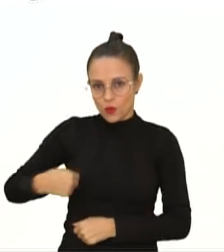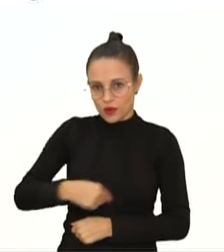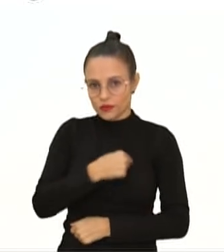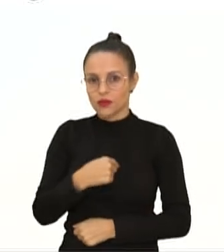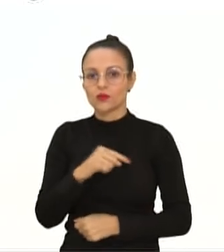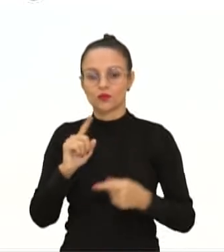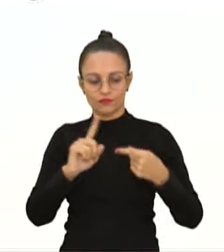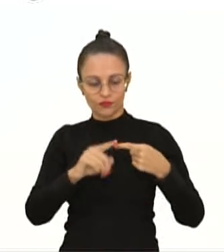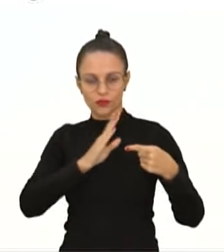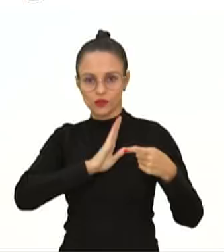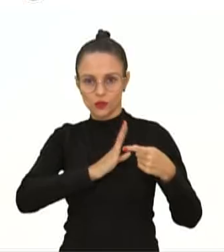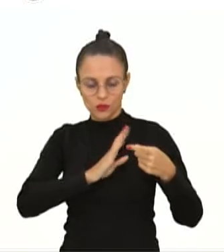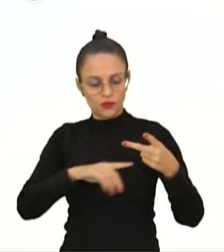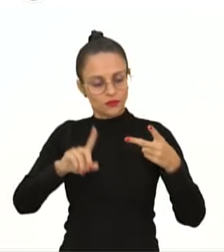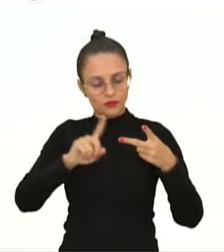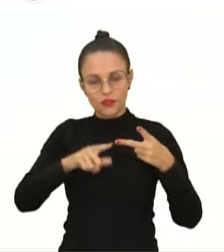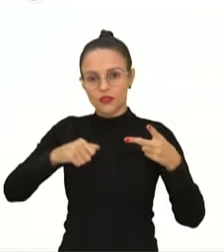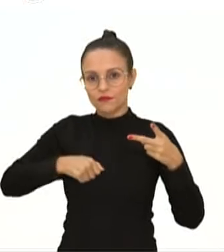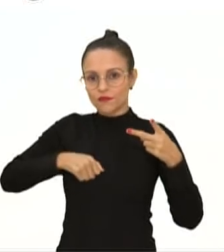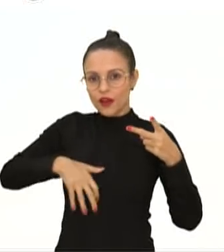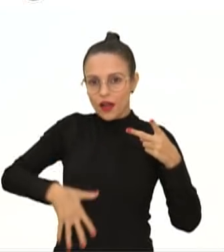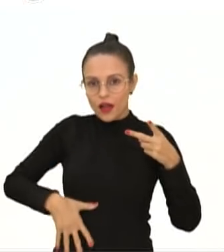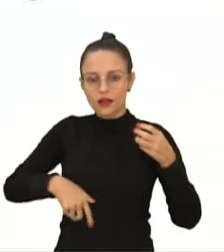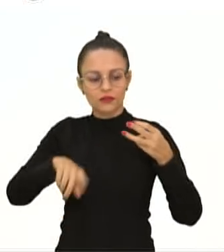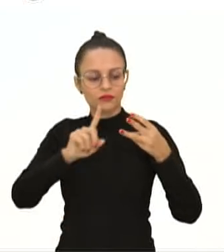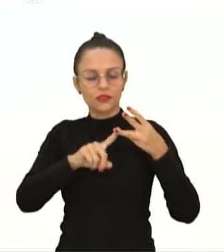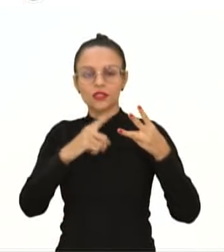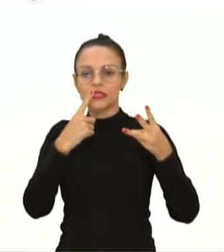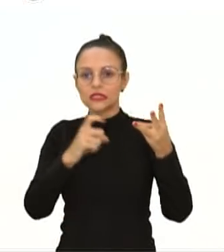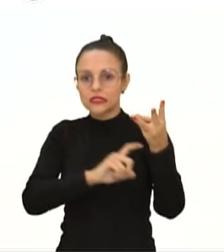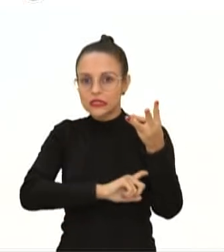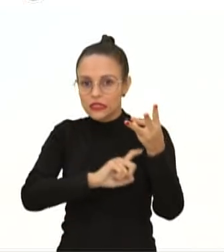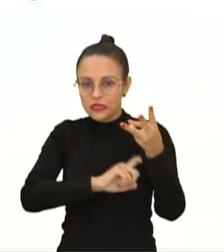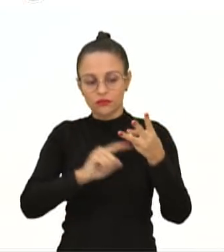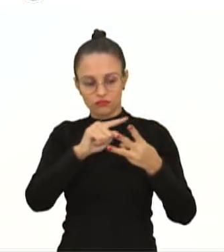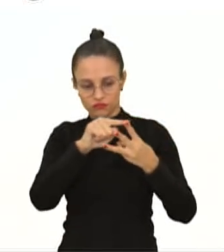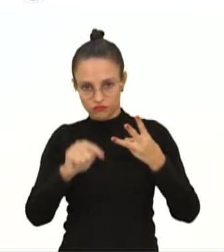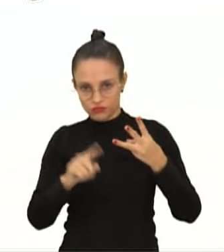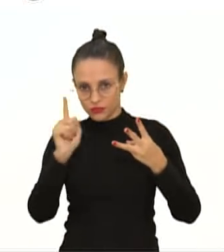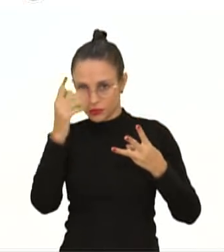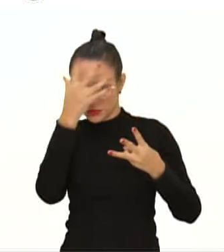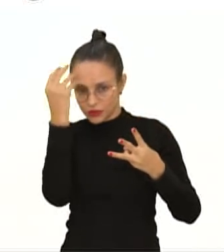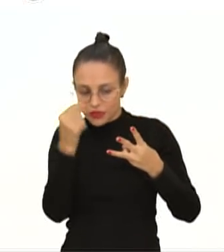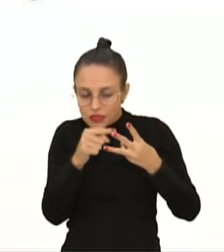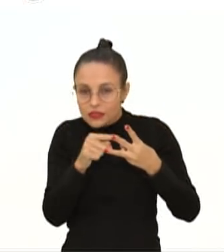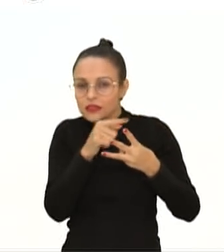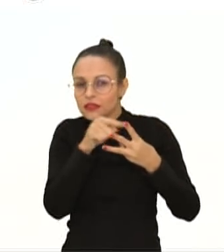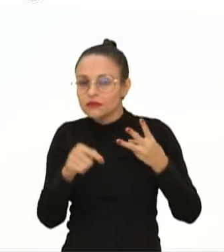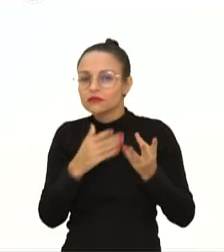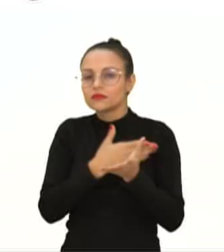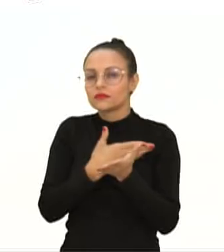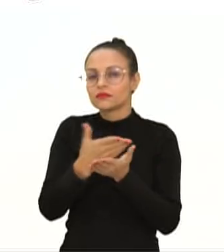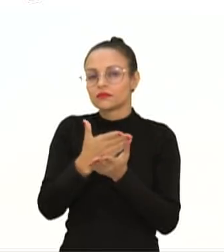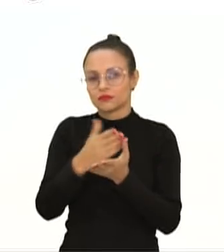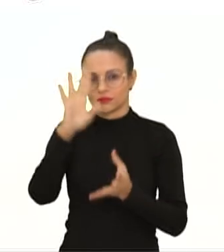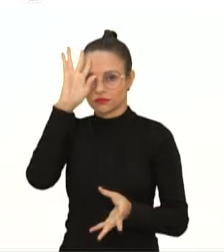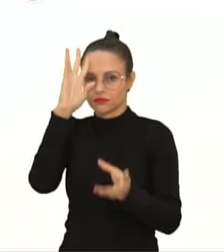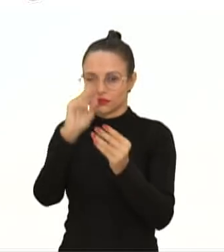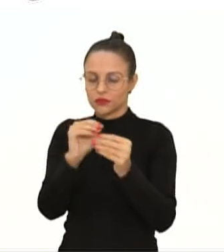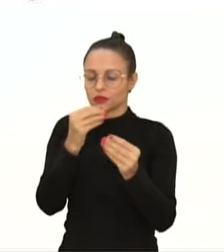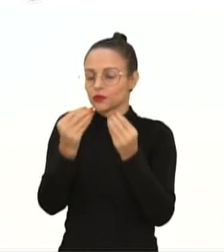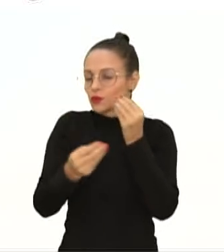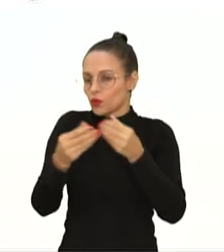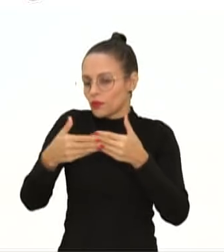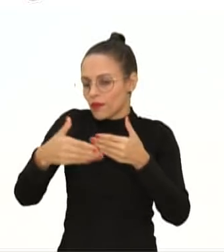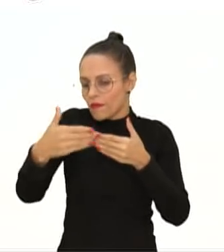coração, pelos vasos sanguíneos e pelo sangue, tá? Não esquece disso, né? Esse é o começo aí para a gente poder entender o